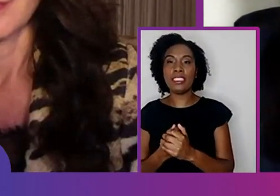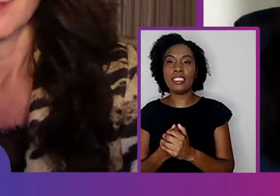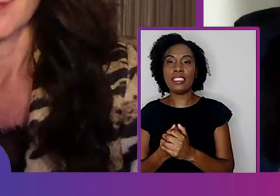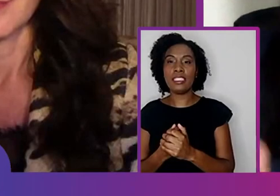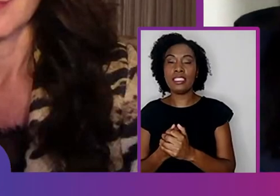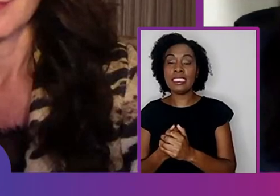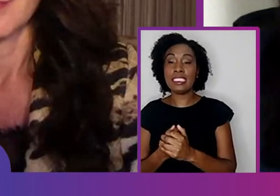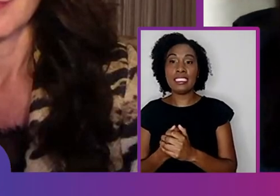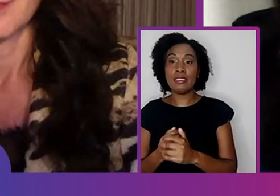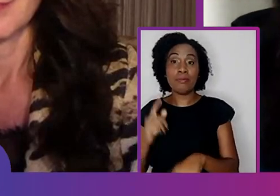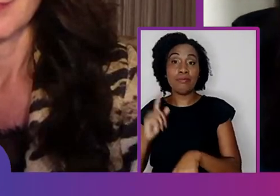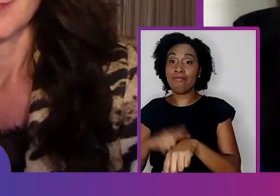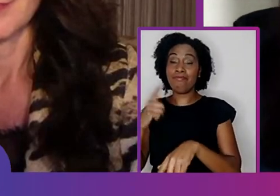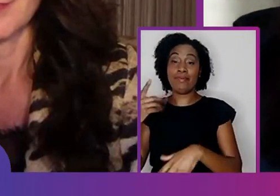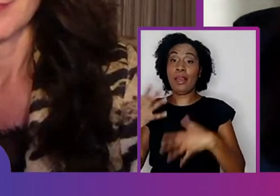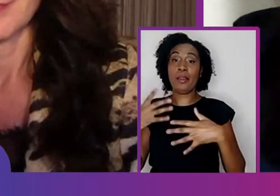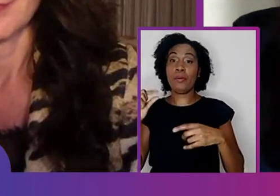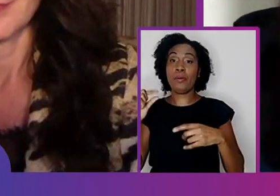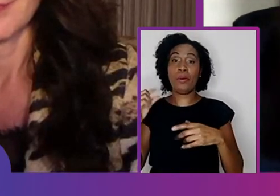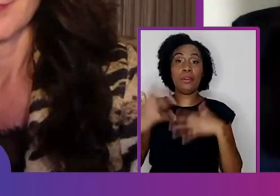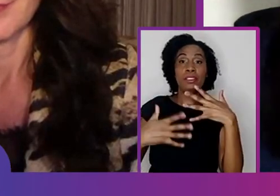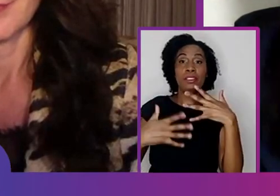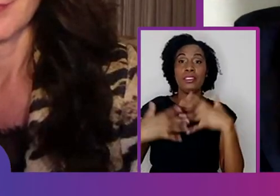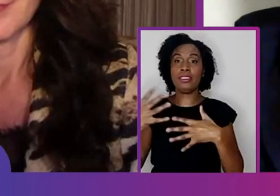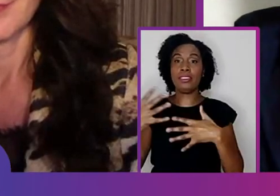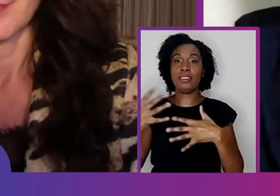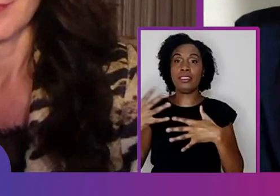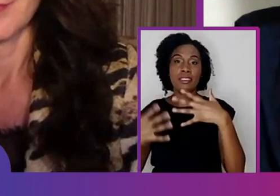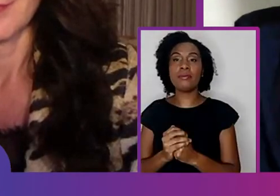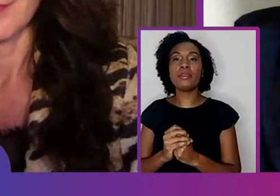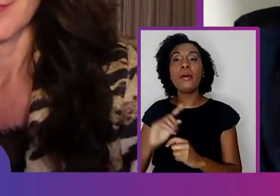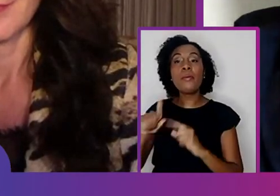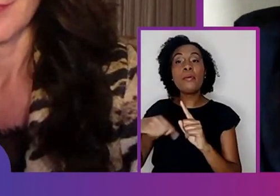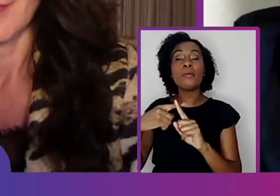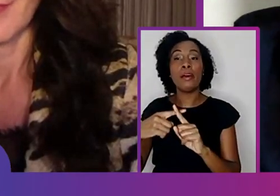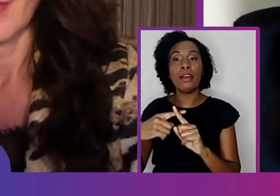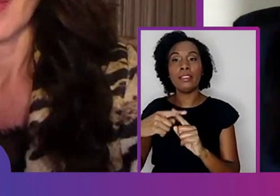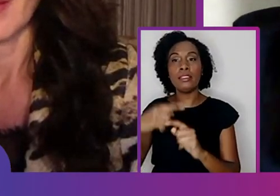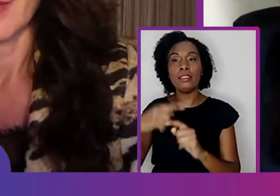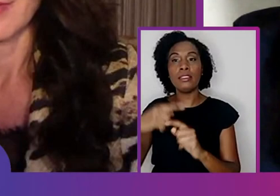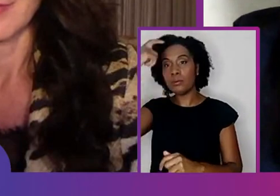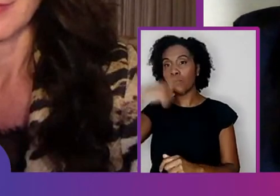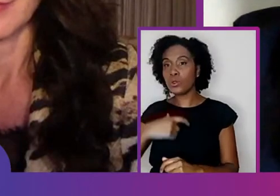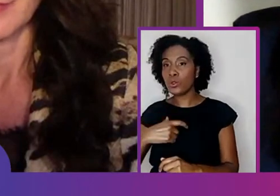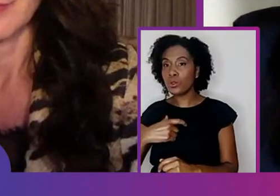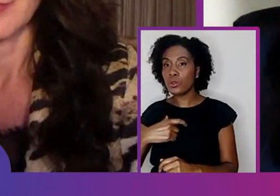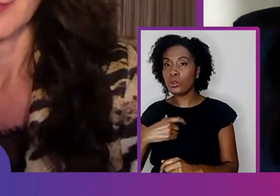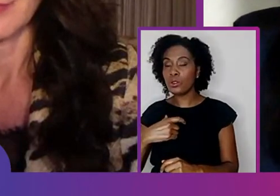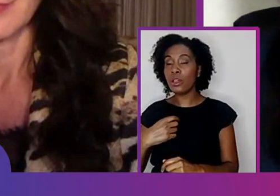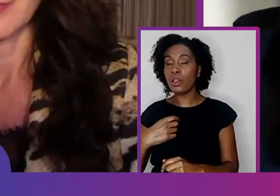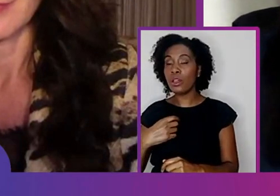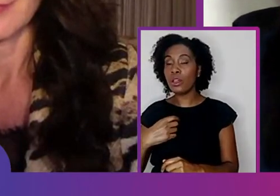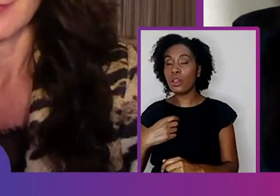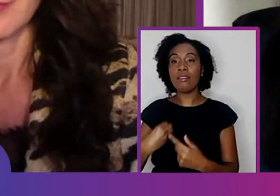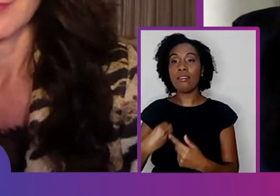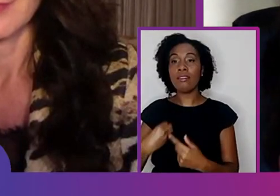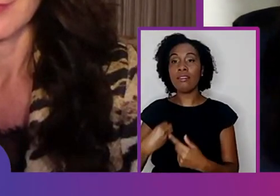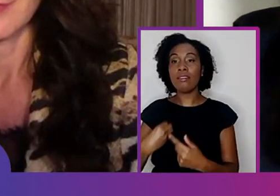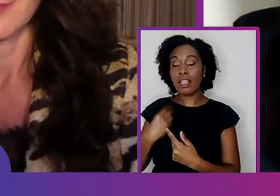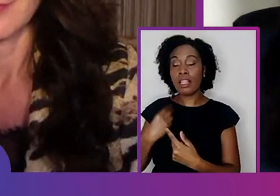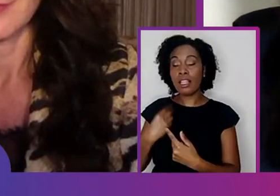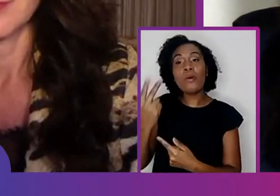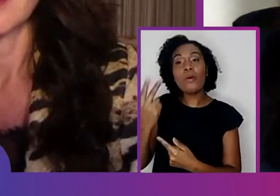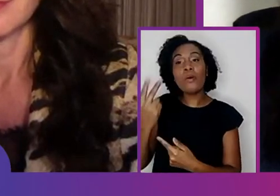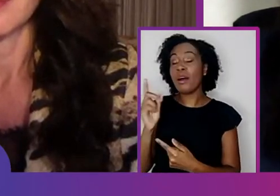né? Soma-se ao fato de que as pessoas não estão vivendo vidas normais, elas estão com as crianças em casa, elas estão com os